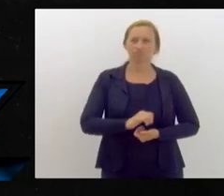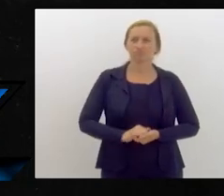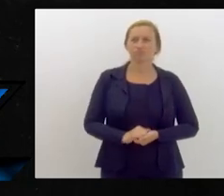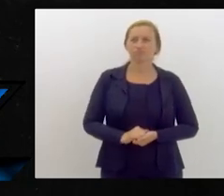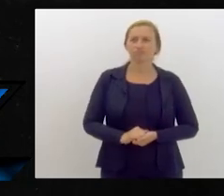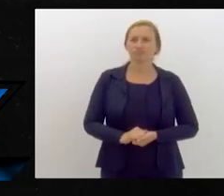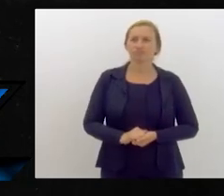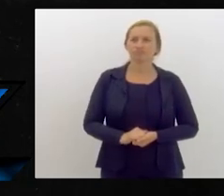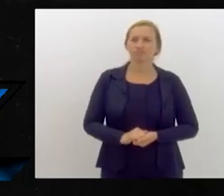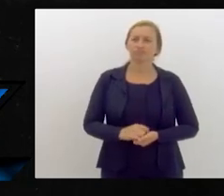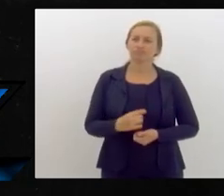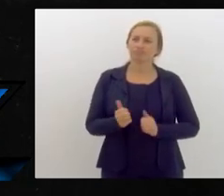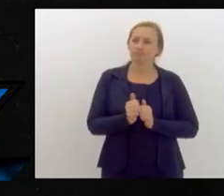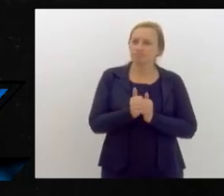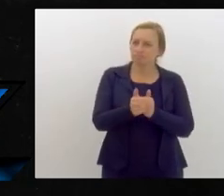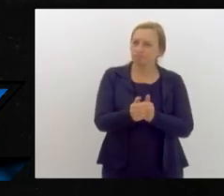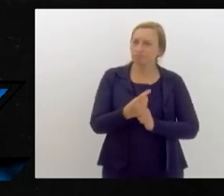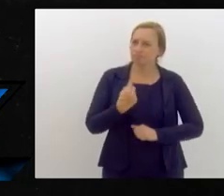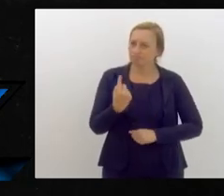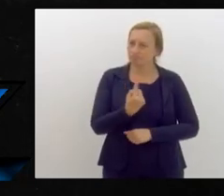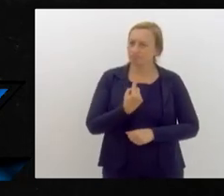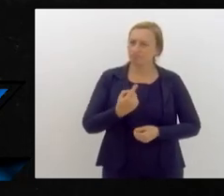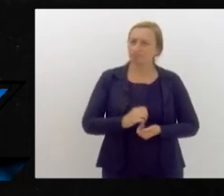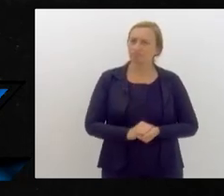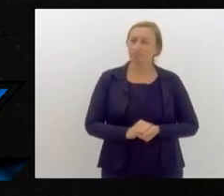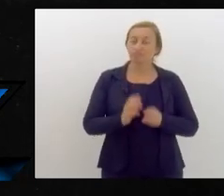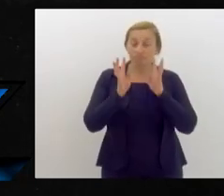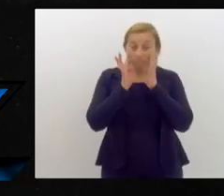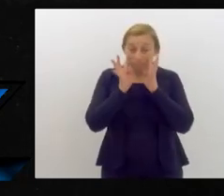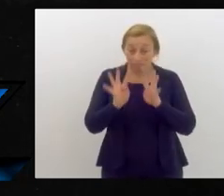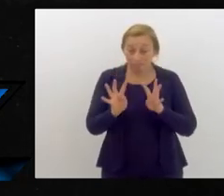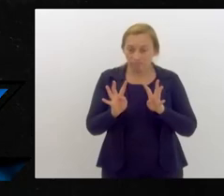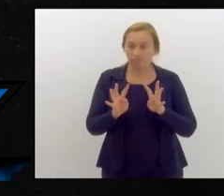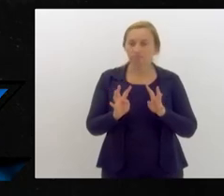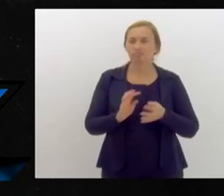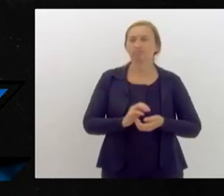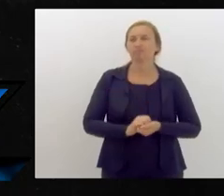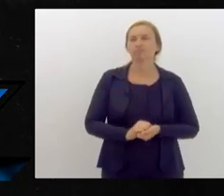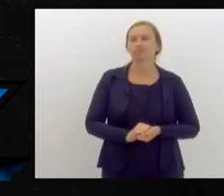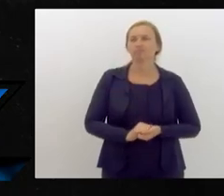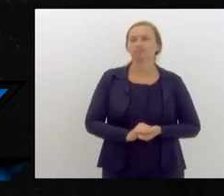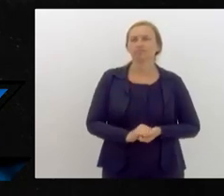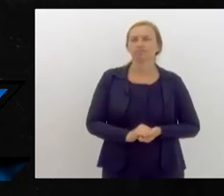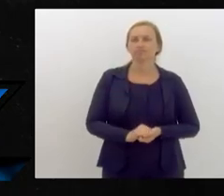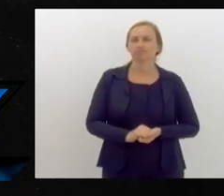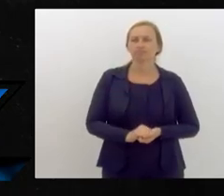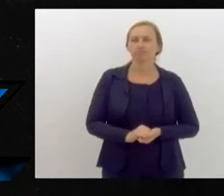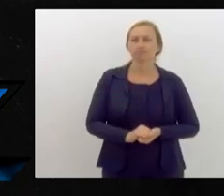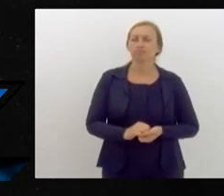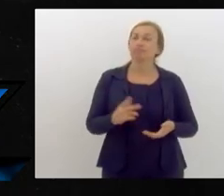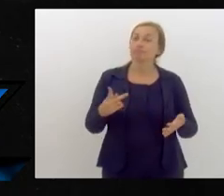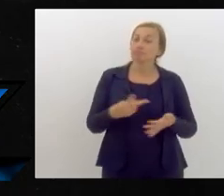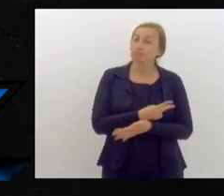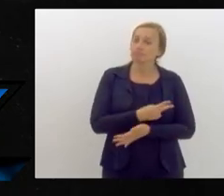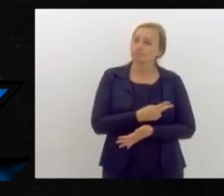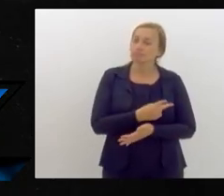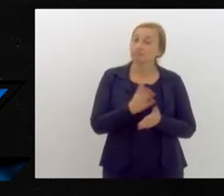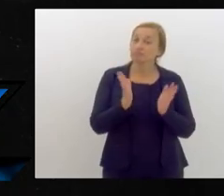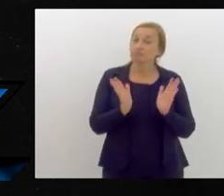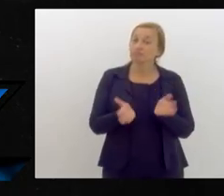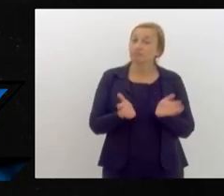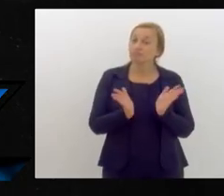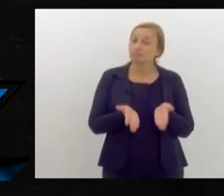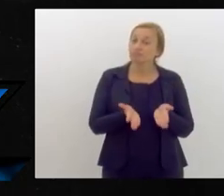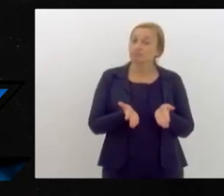nós estamos acompanhando muito atentamente muito de perto o que tá acontecendo hoje